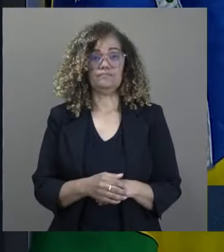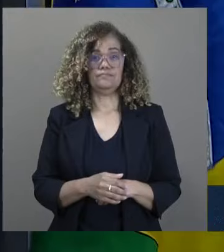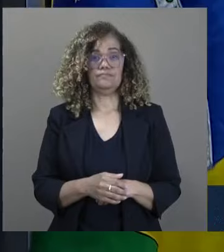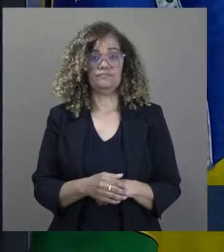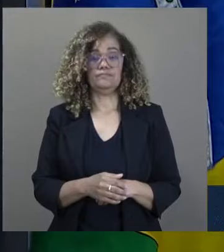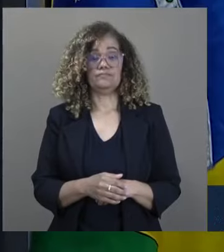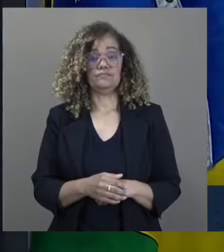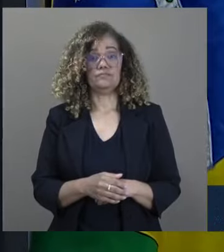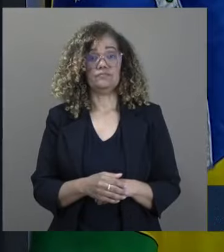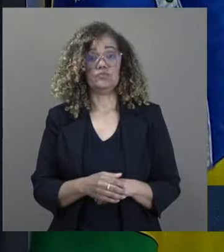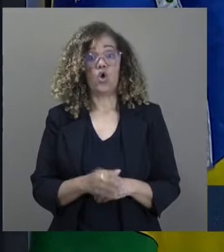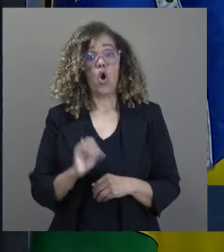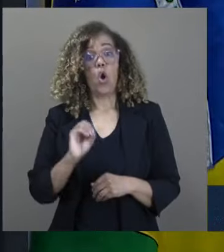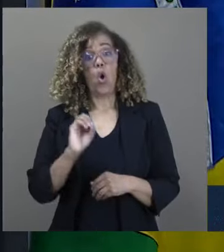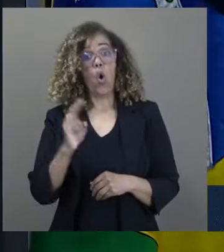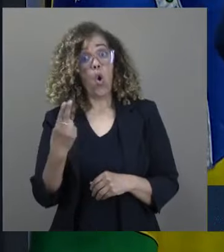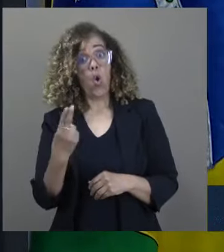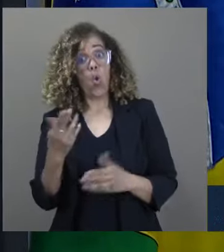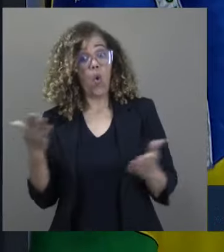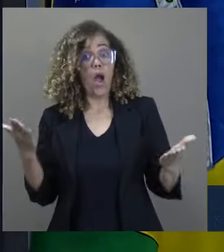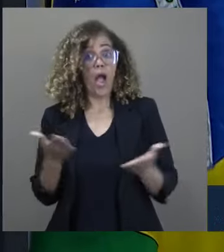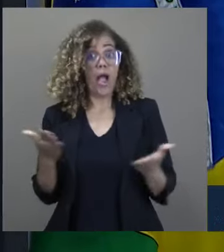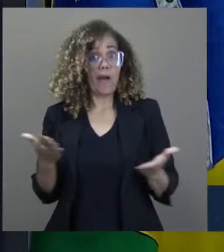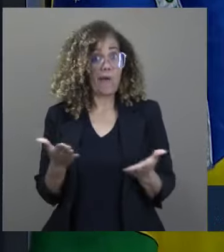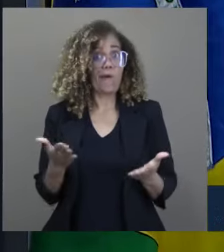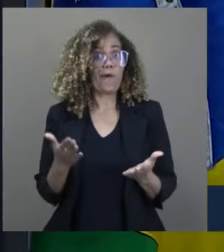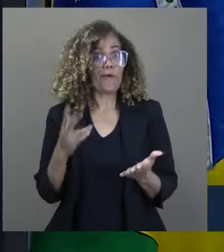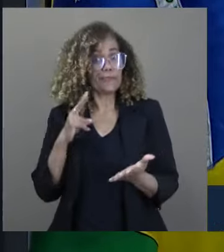Ou a gente se levanta agora,